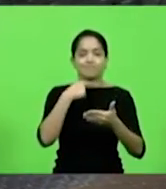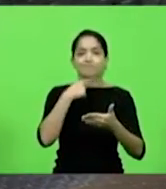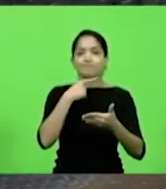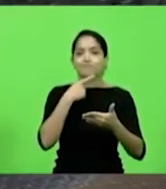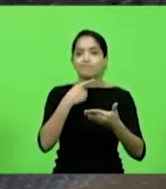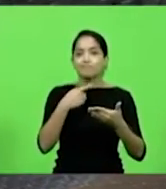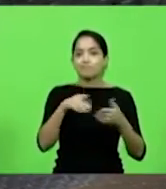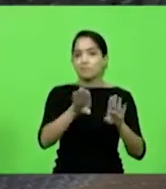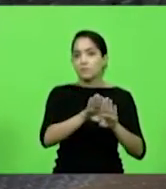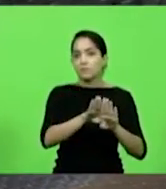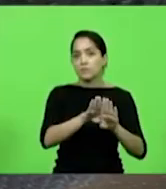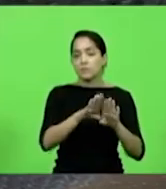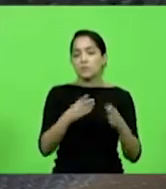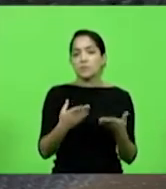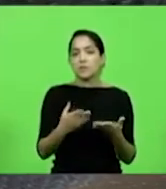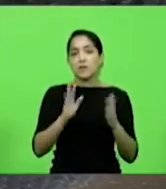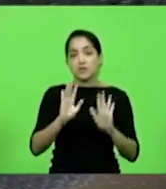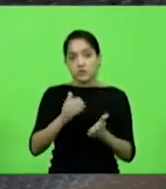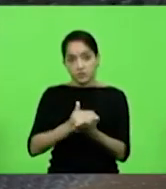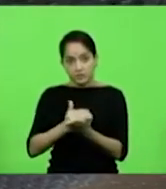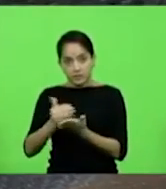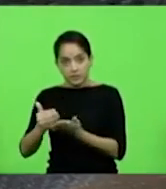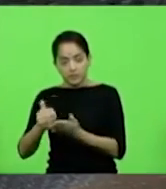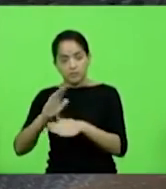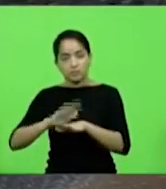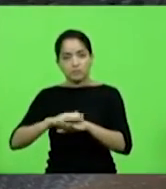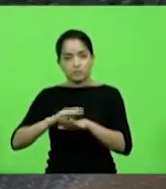já houve a iniciativa por parte da Secretaria de